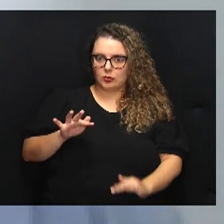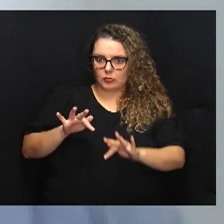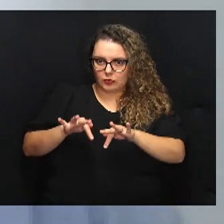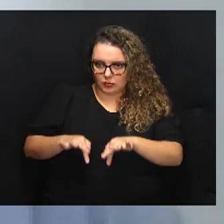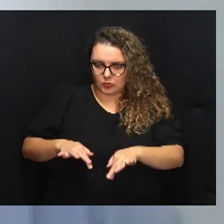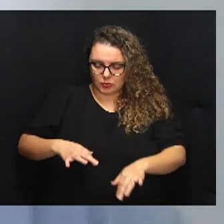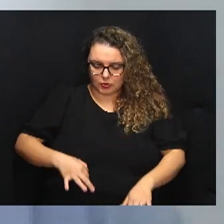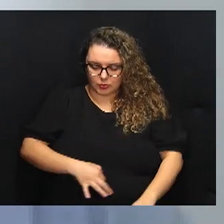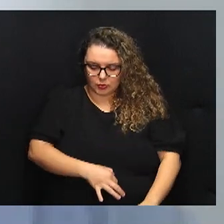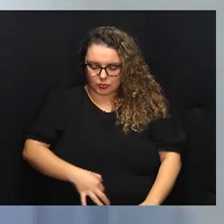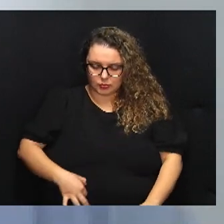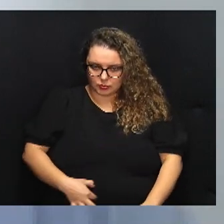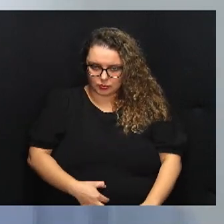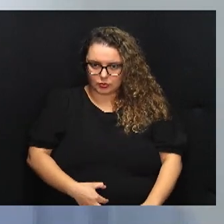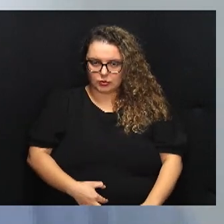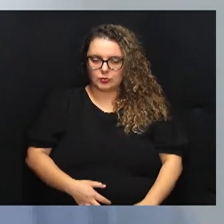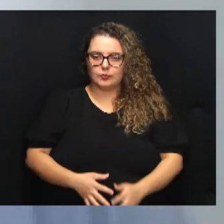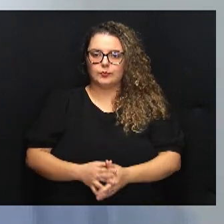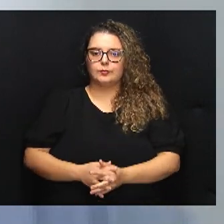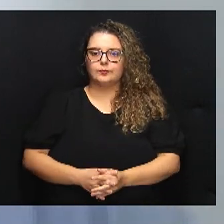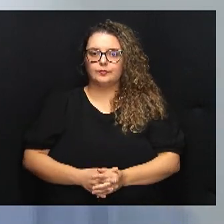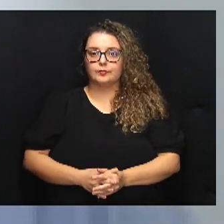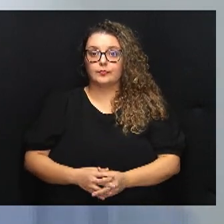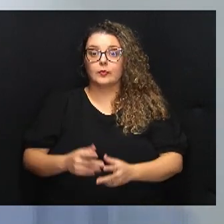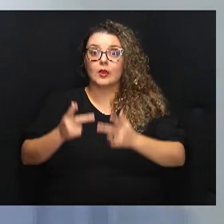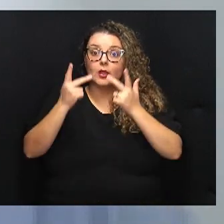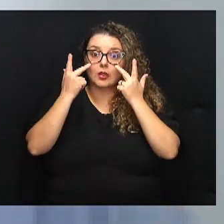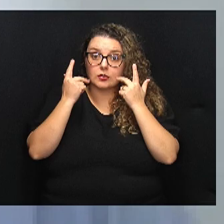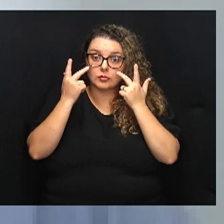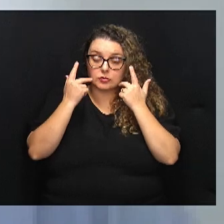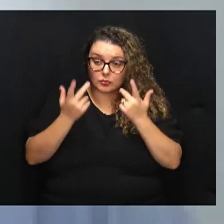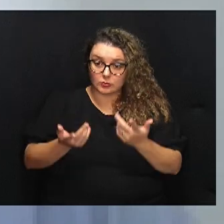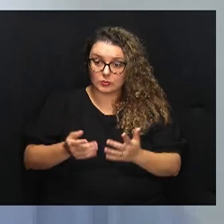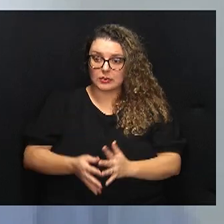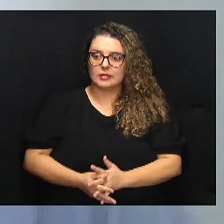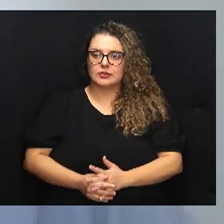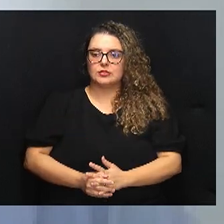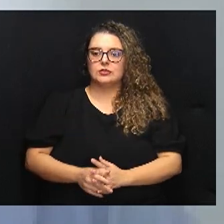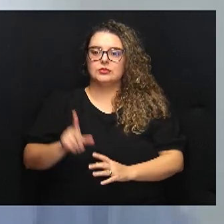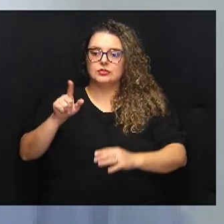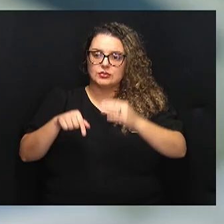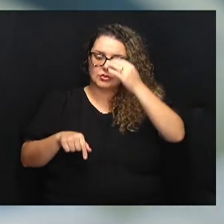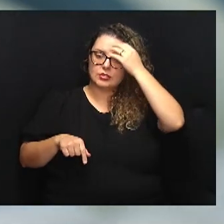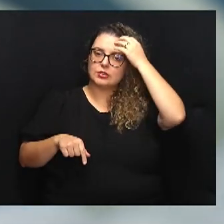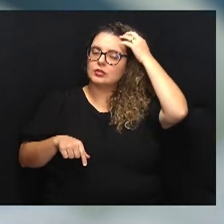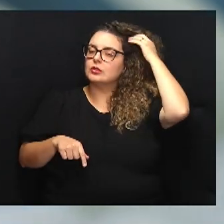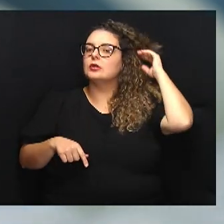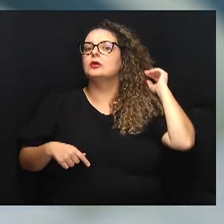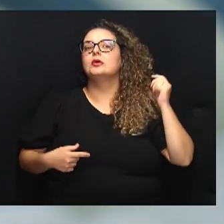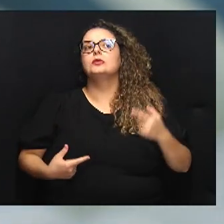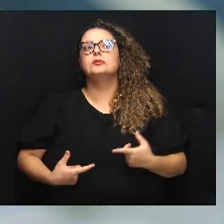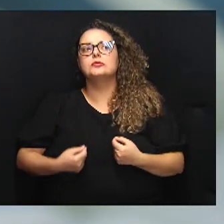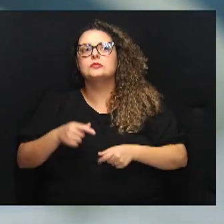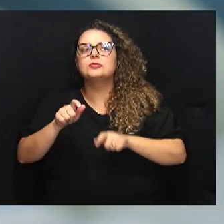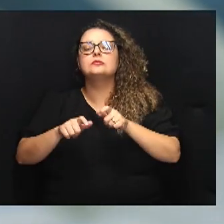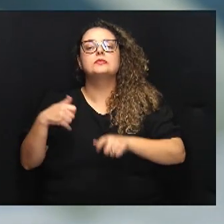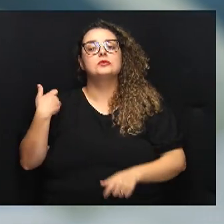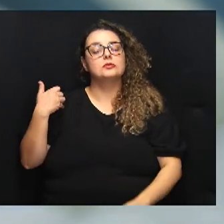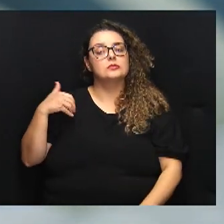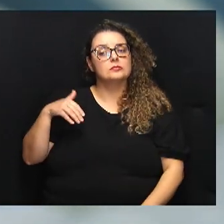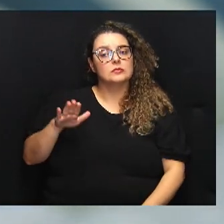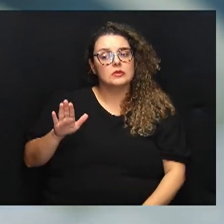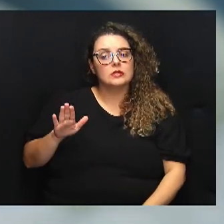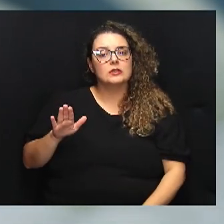do intestino. E geralmente esse é um tumor de pessoas mais idosas, que acontecem após